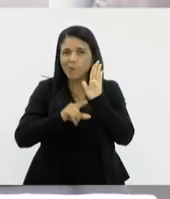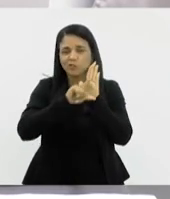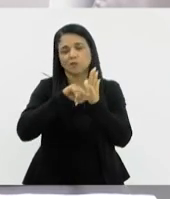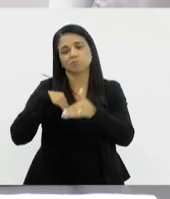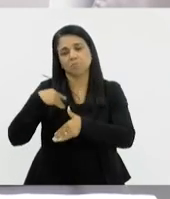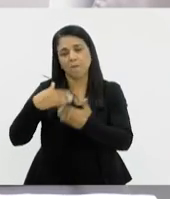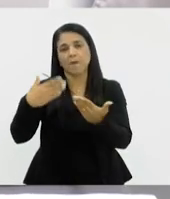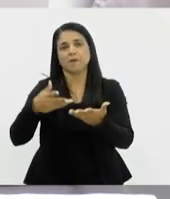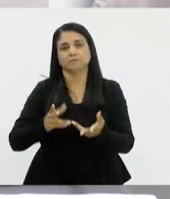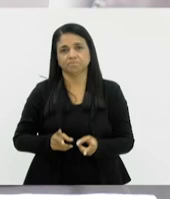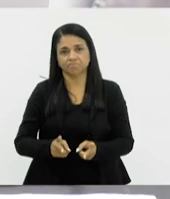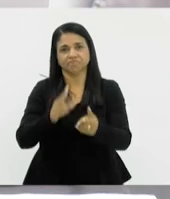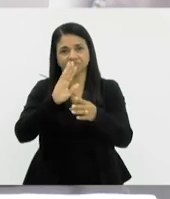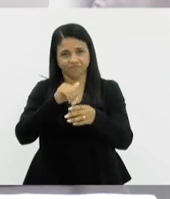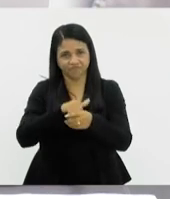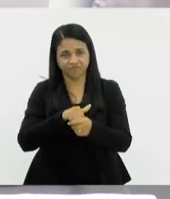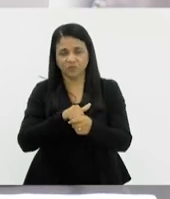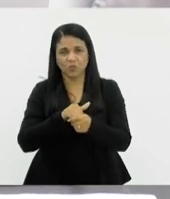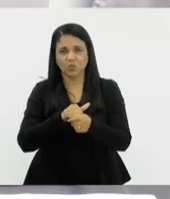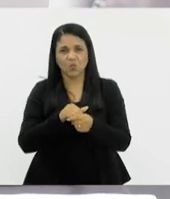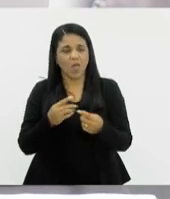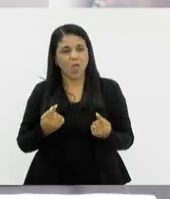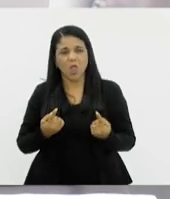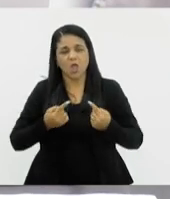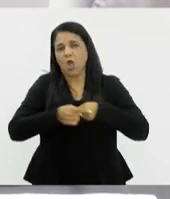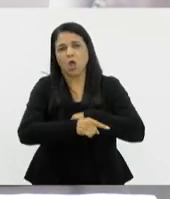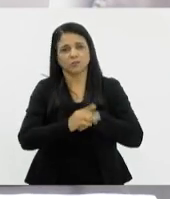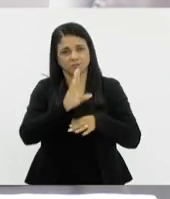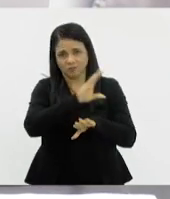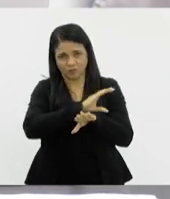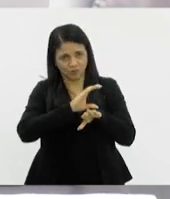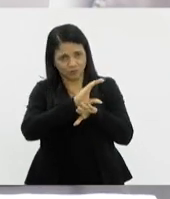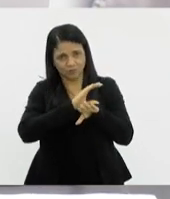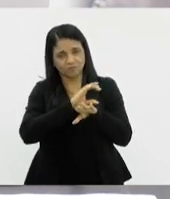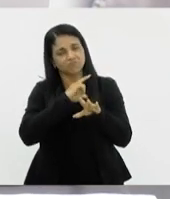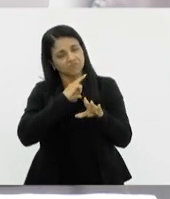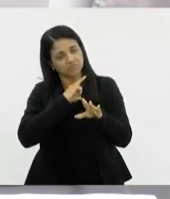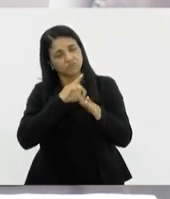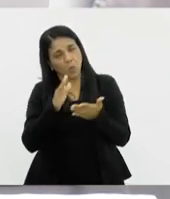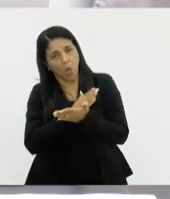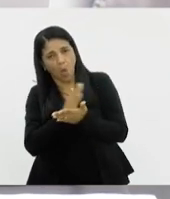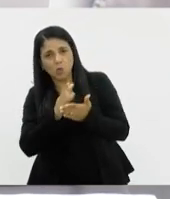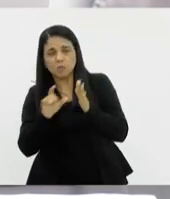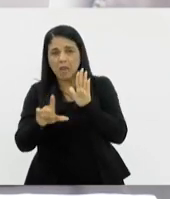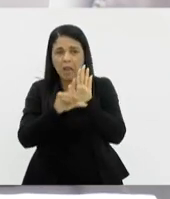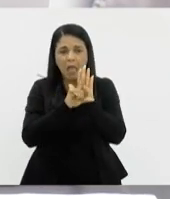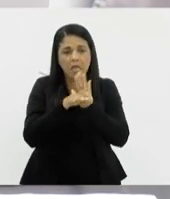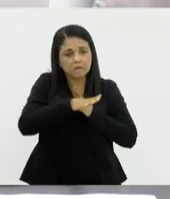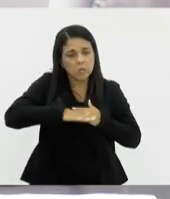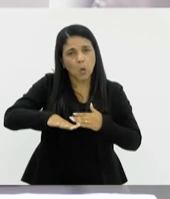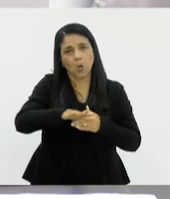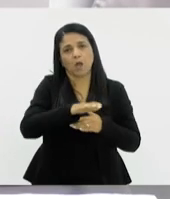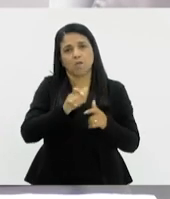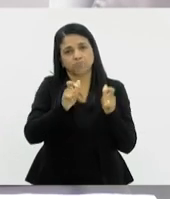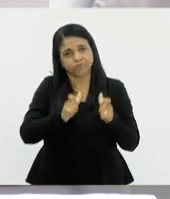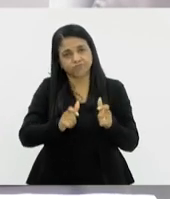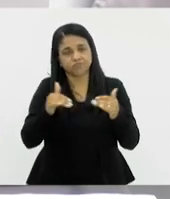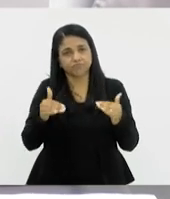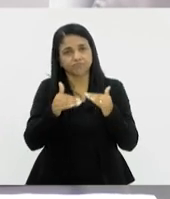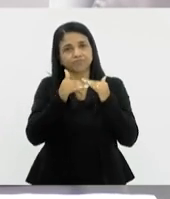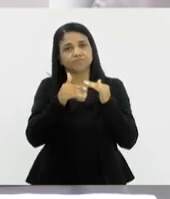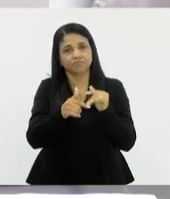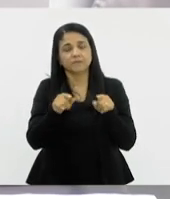avance. E, de fato, não há uma afronta direta à Constituição. Pode haver alguma questão relacionada a uma legislação local, porque o que norteia